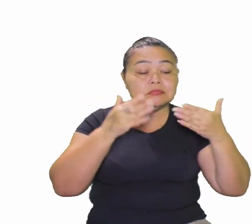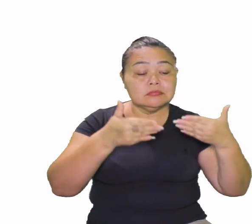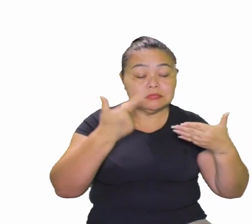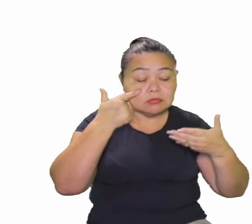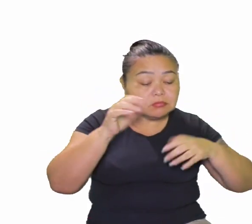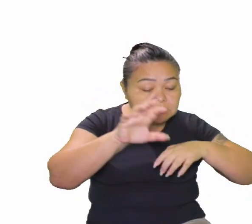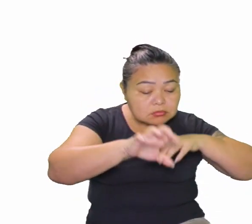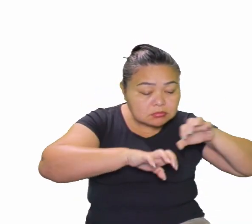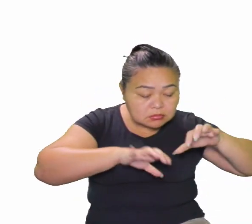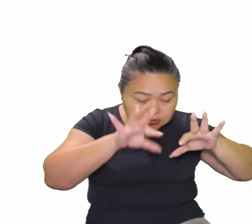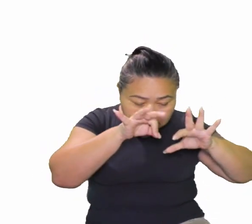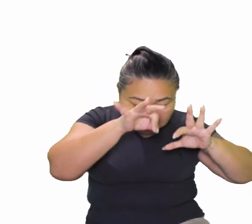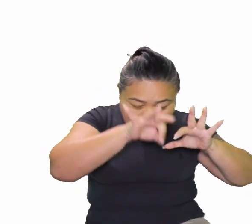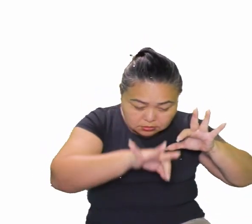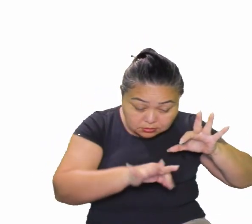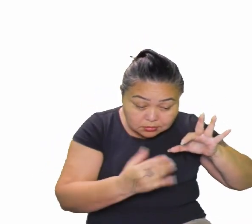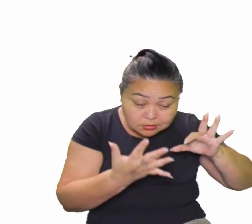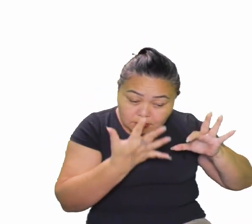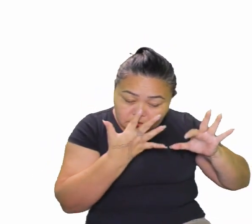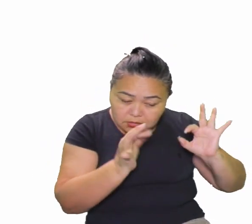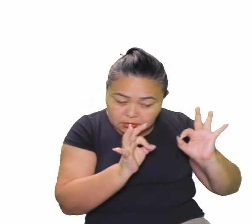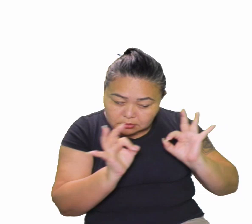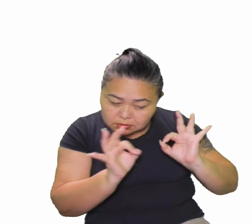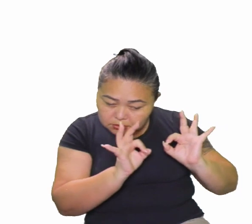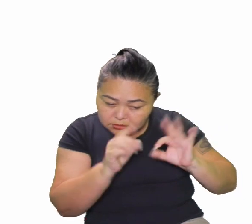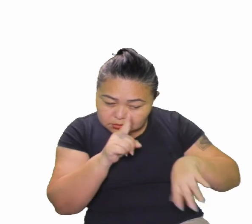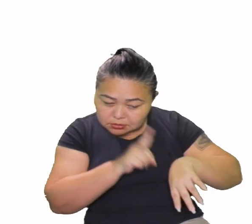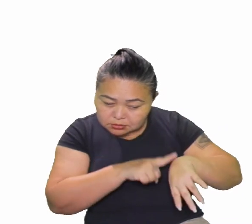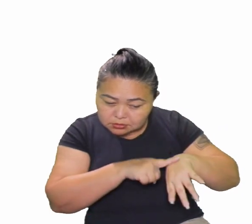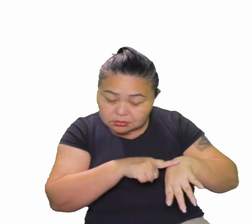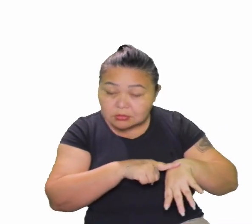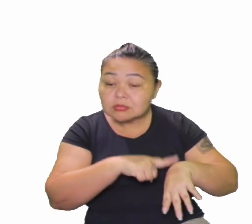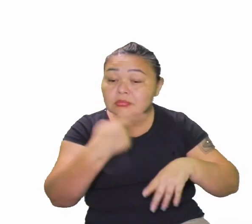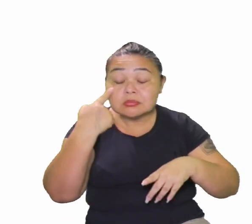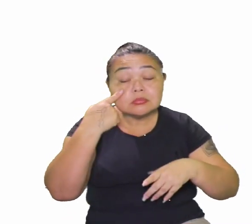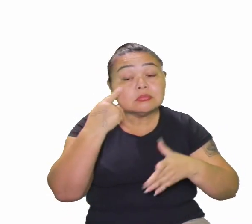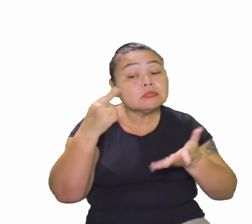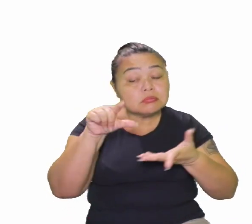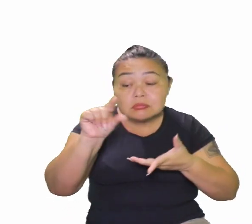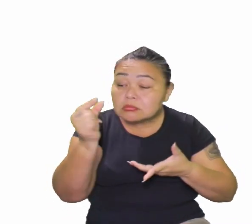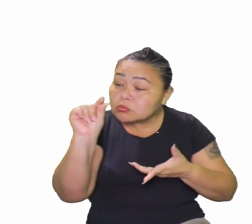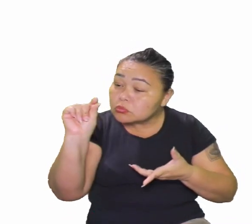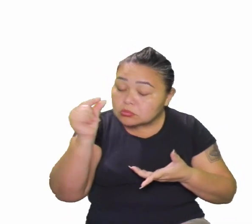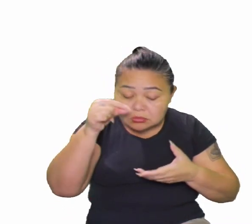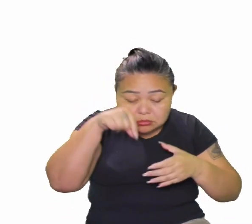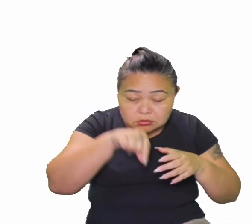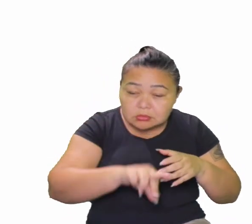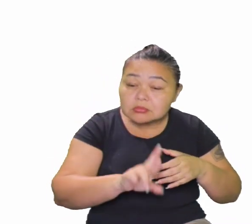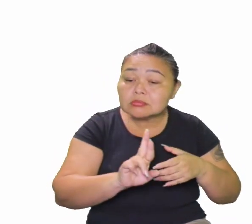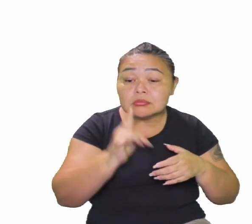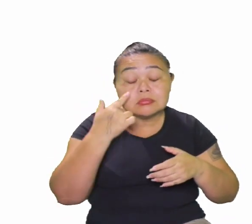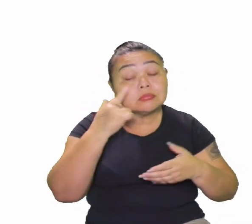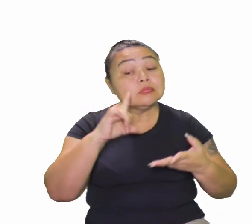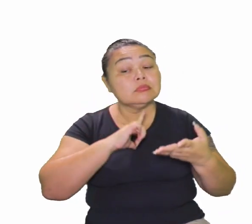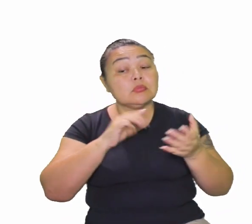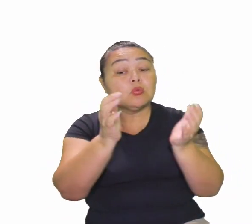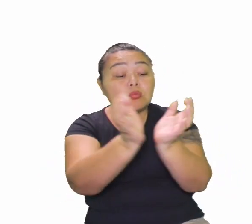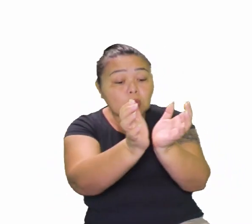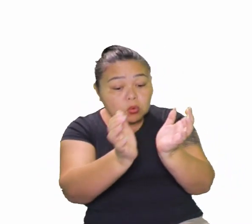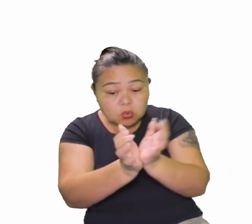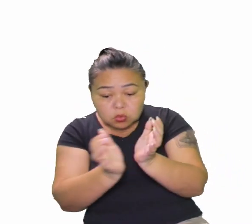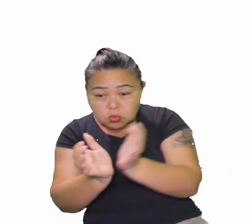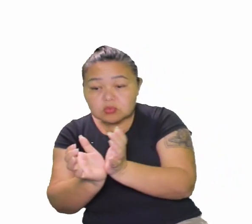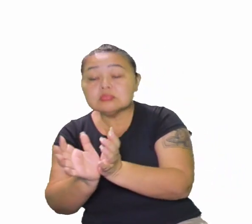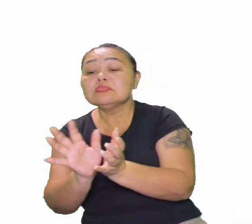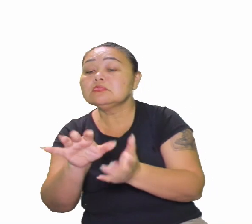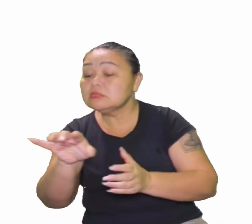da germinação por sementes, tá? Então, para você ter uma amostra satisfatória e representativa, você tem aí que ter grupos, 4